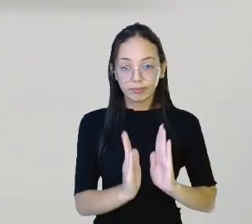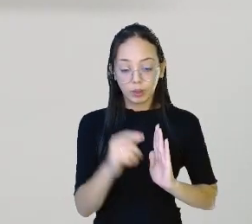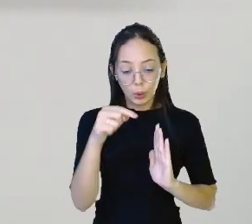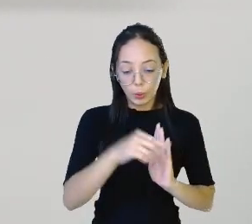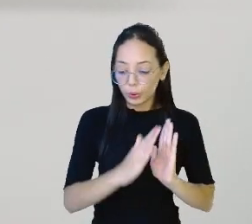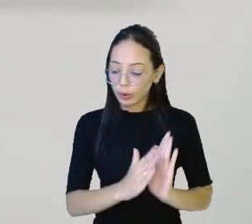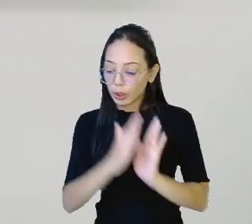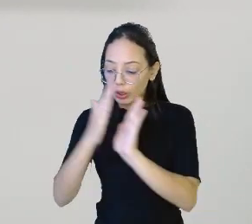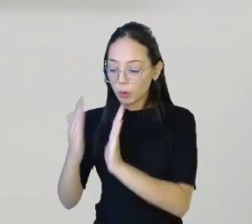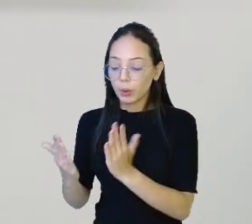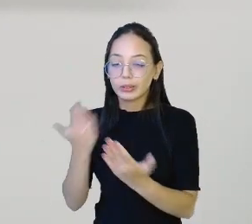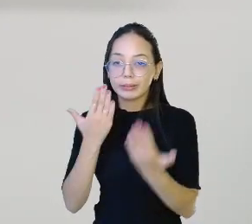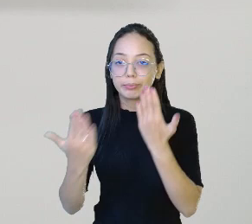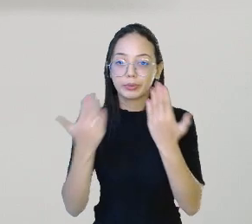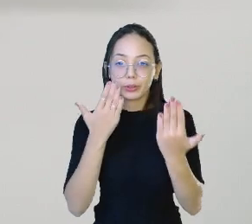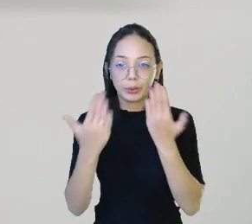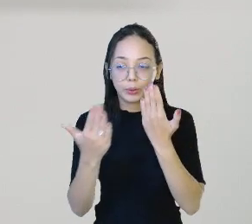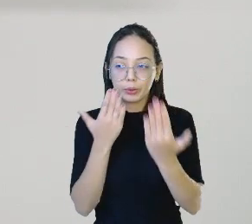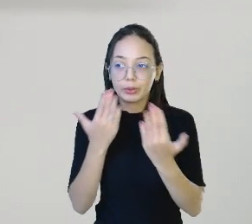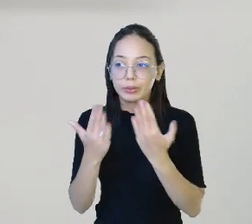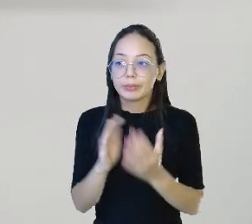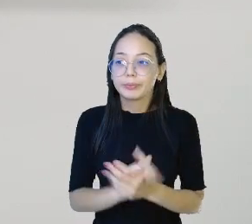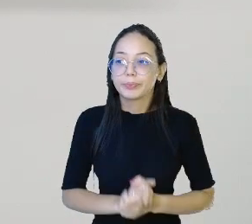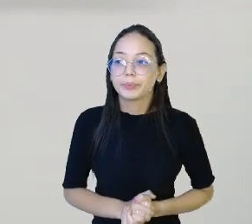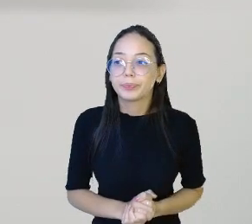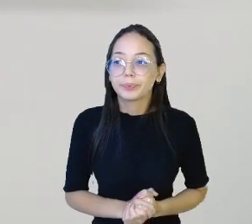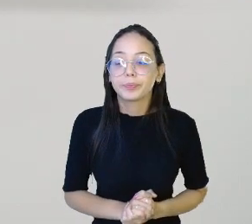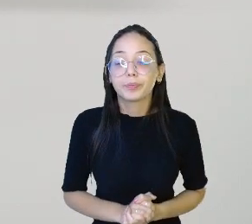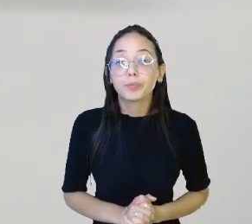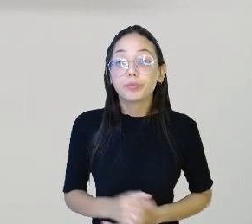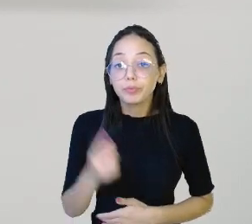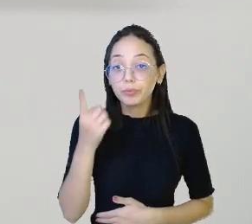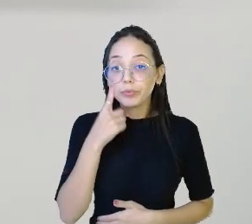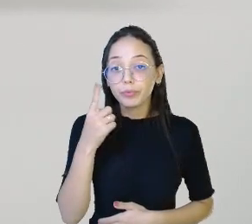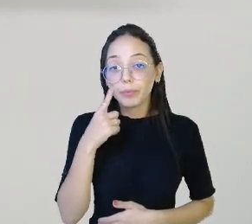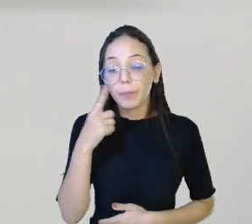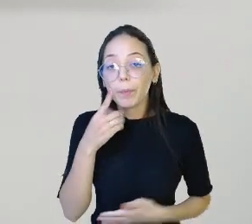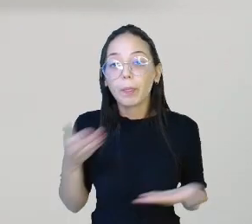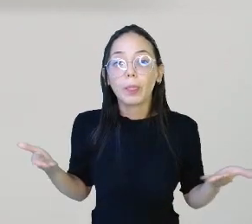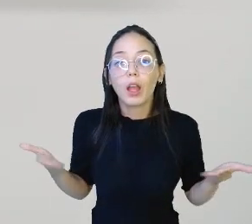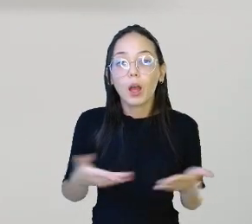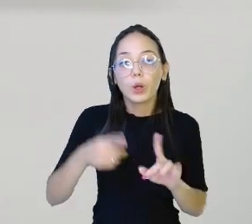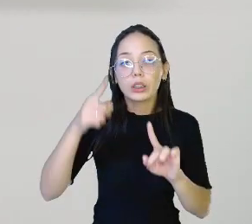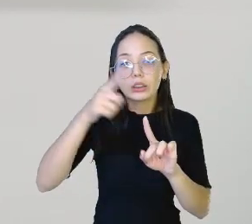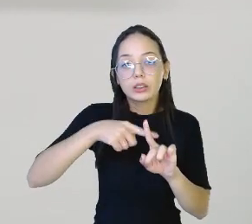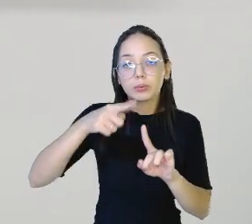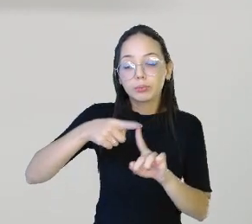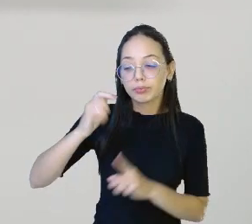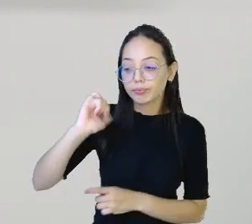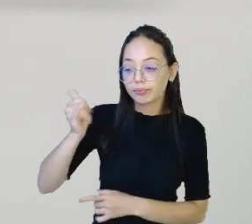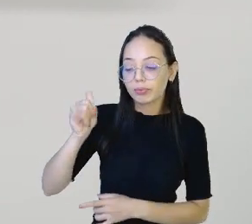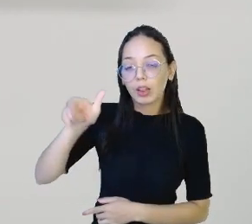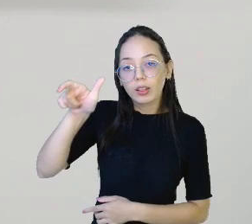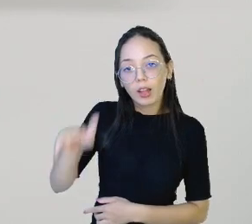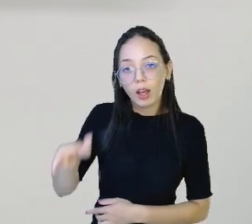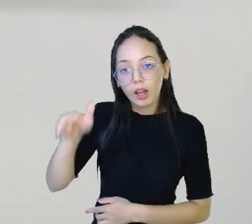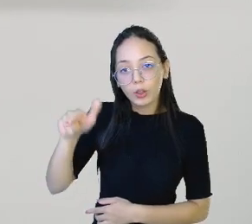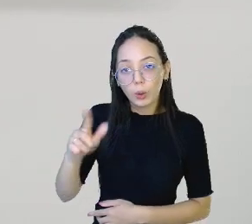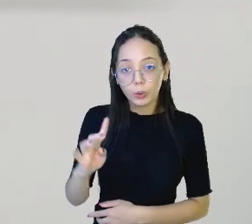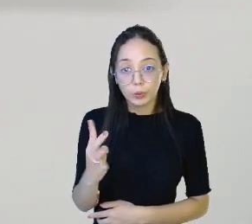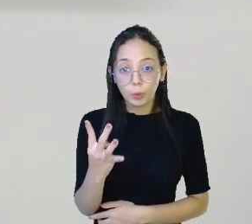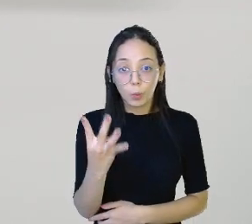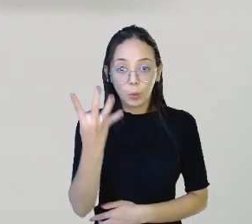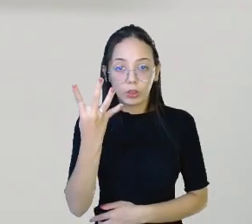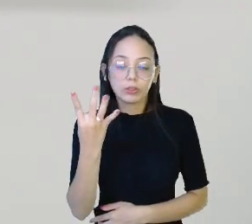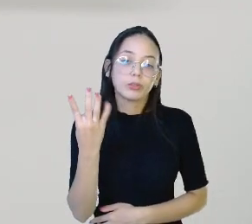do tempo psicológico. Vamos agora ver os tipos de narrador. São